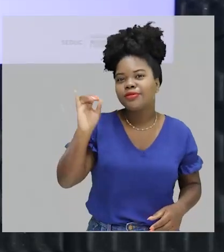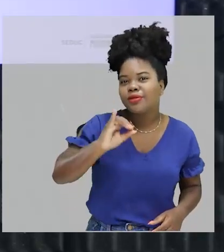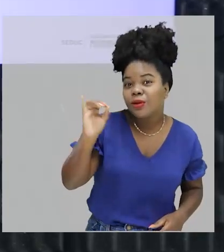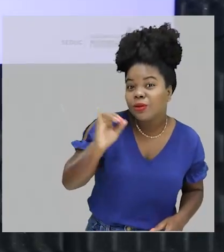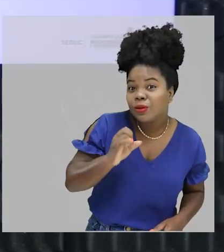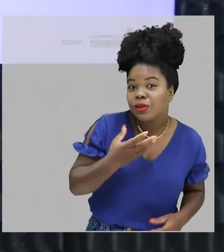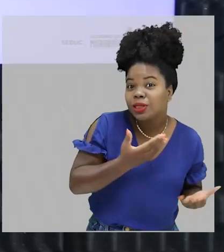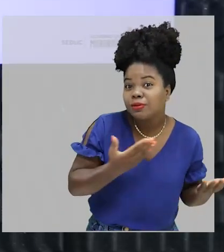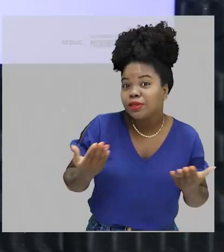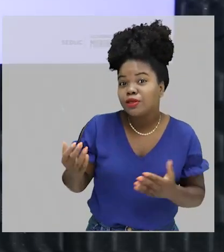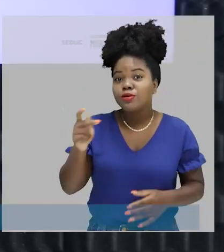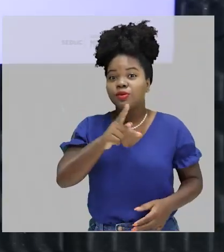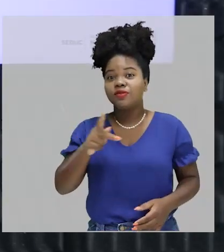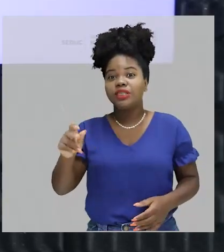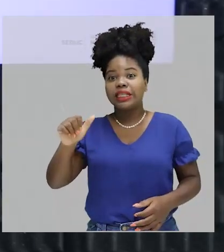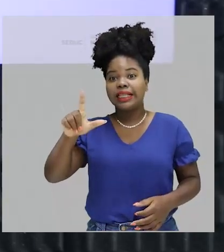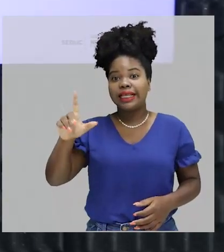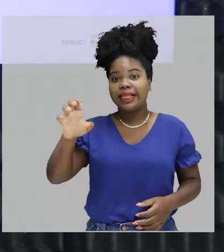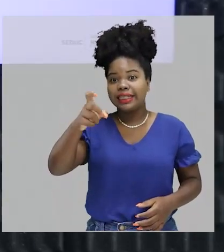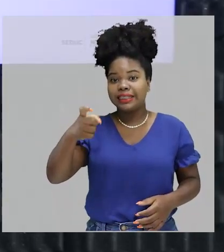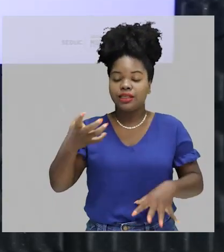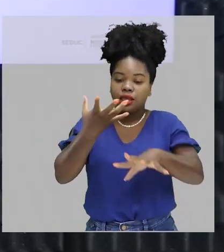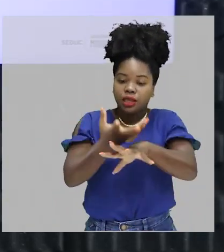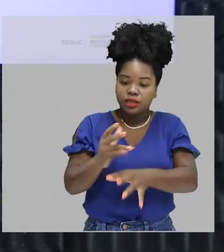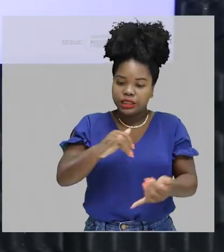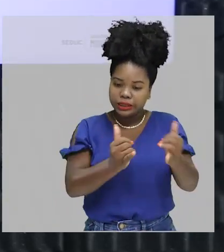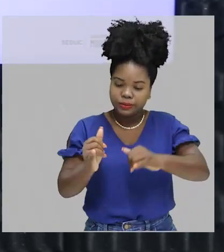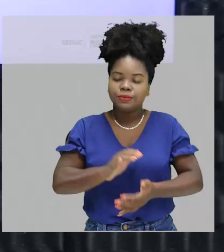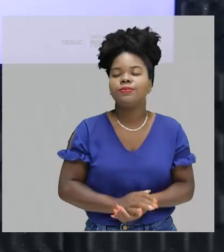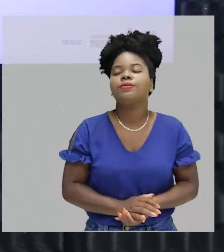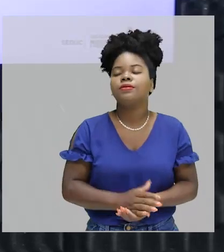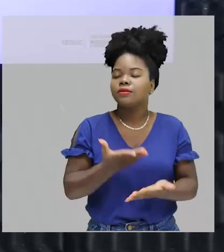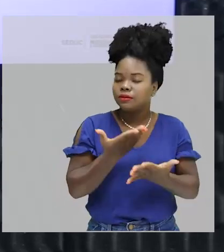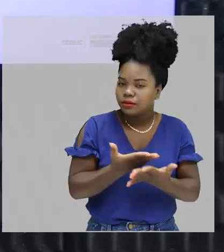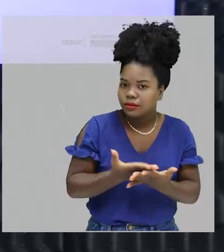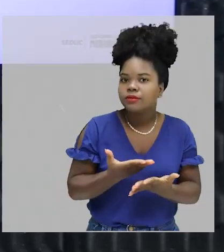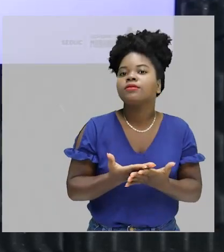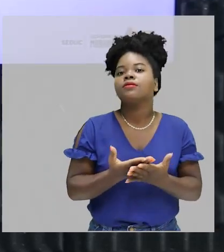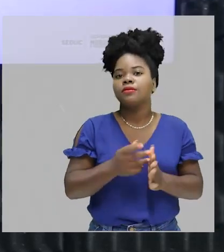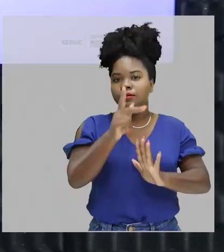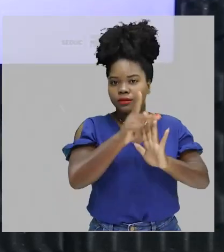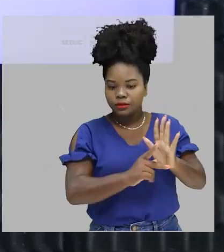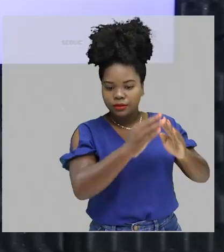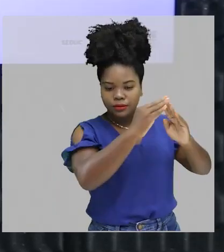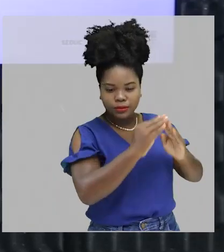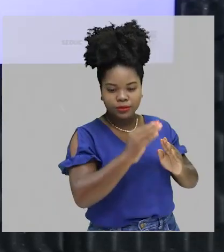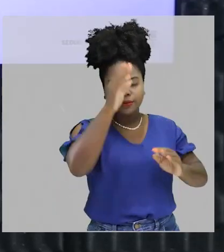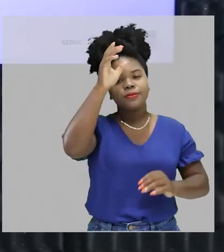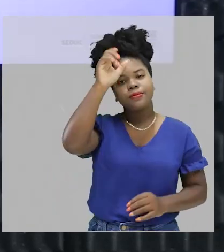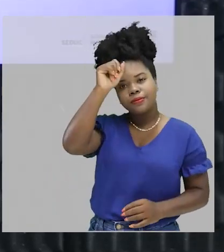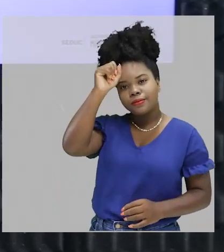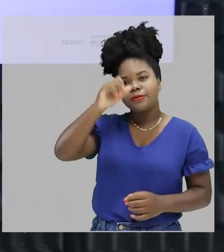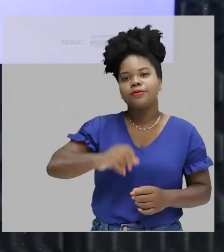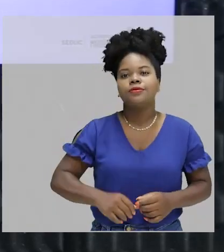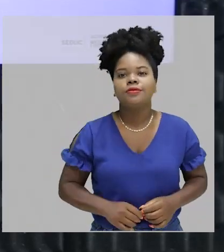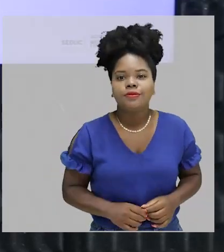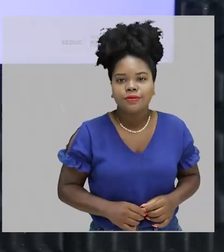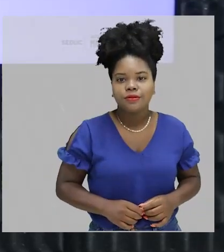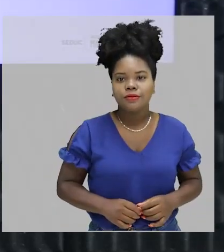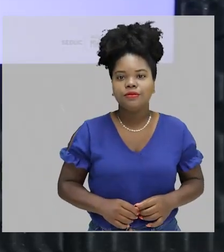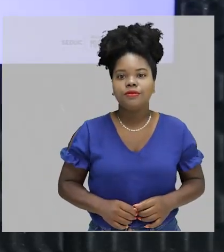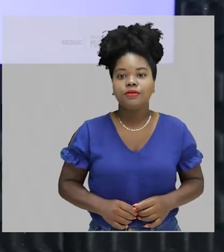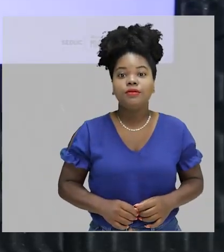Olá, turma, sejam todos bem-vindos, professor Alex, disciplina Química, mais uma aula do nosso projeto Fique em Casa